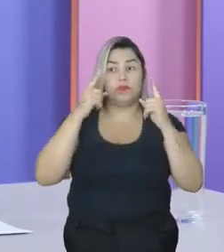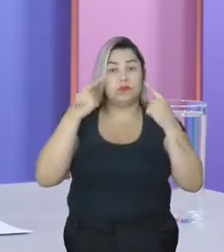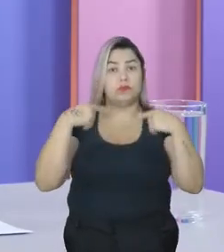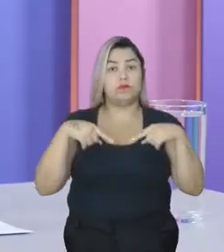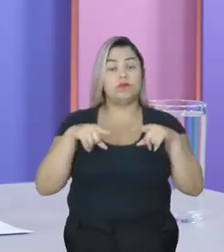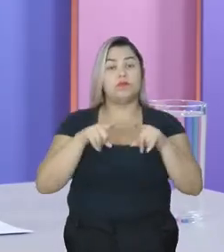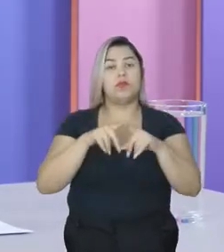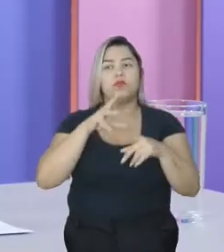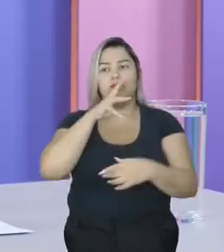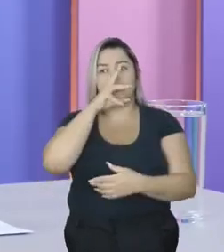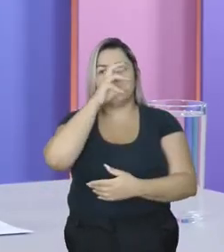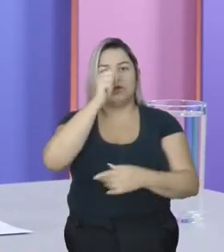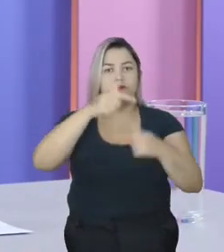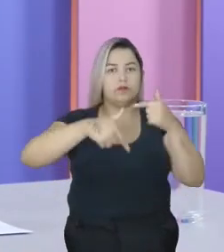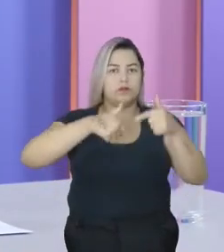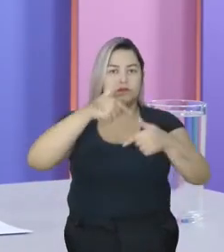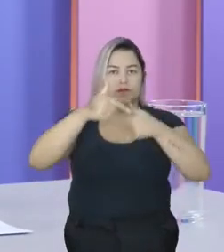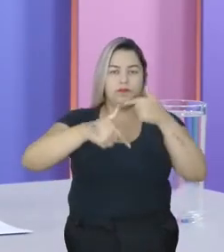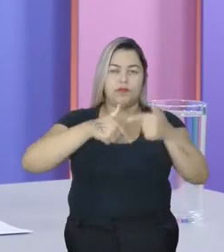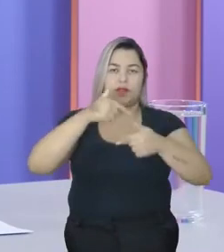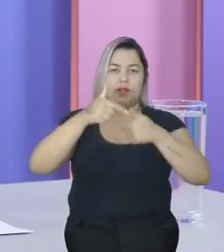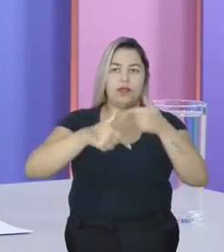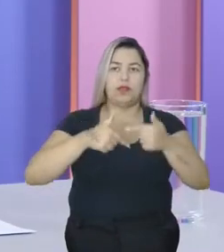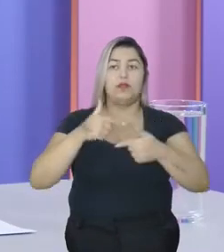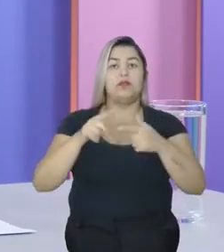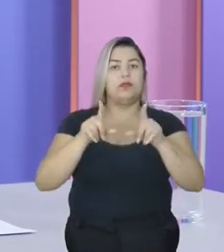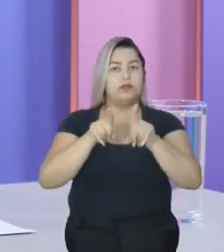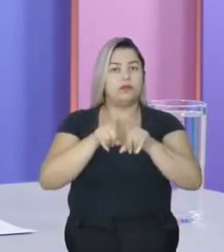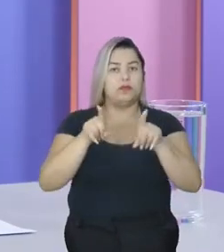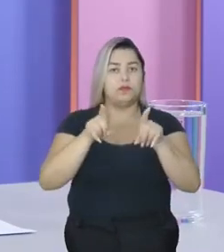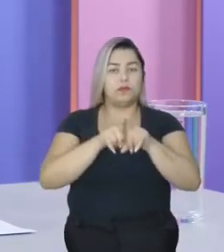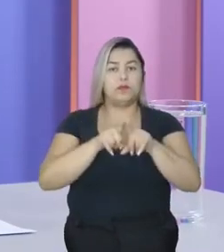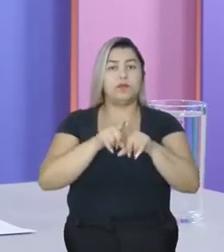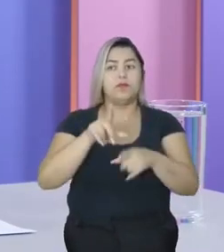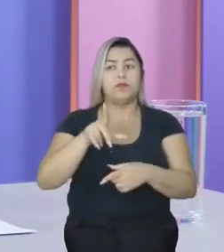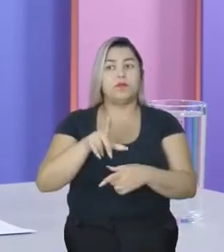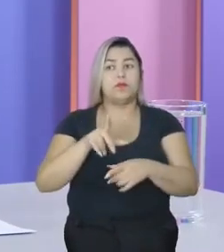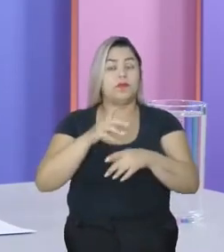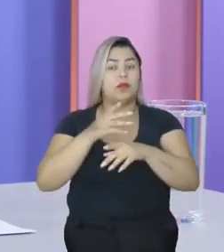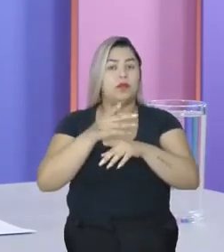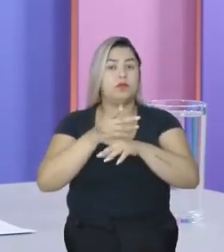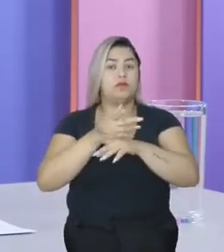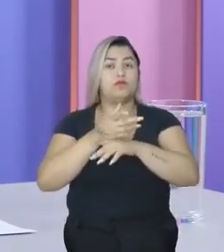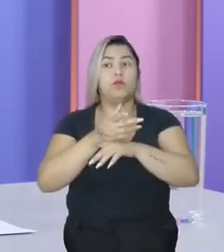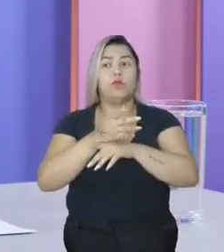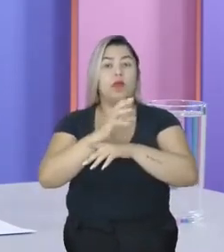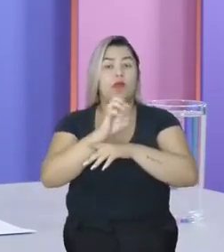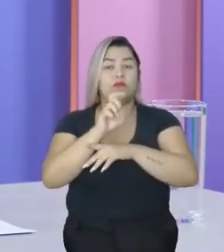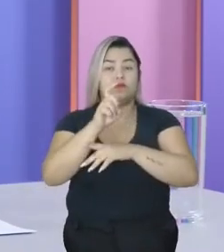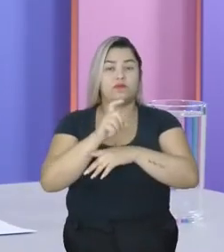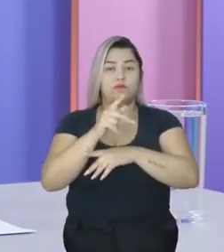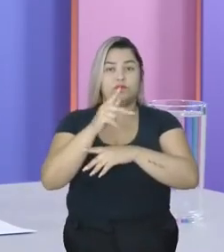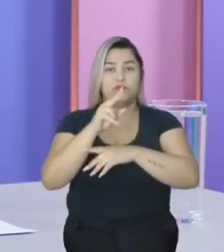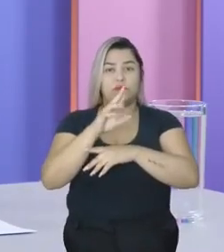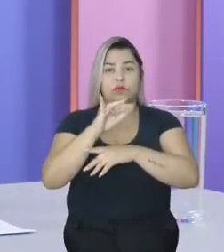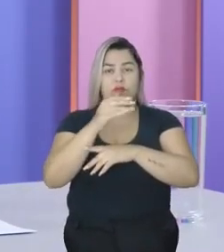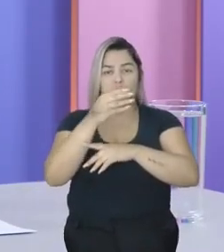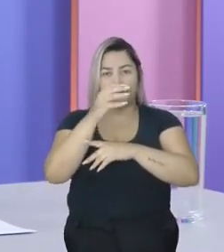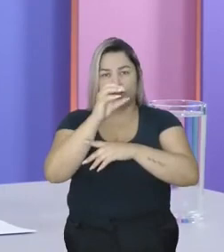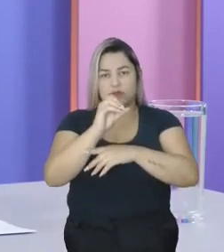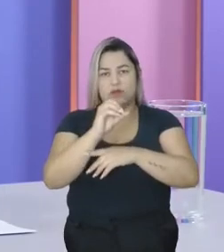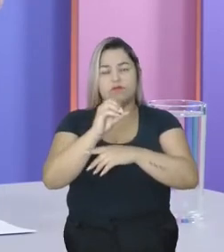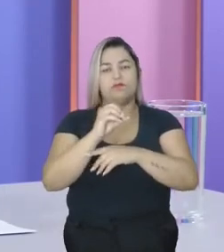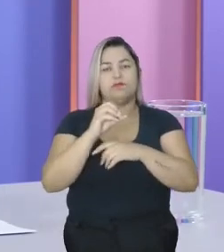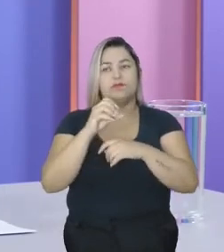trabalho produtiva, mas também para exploração sexual, como a